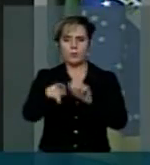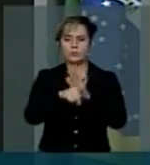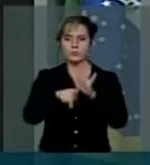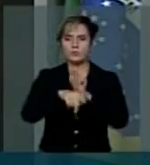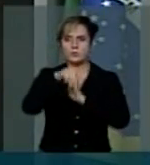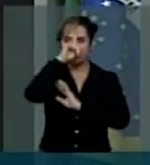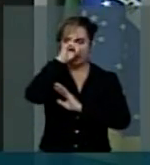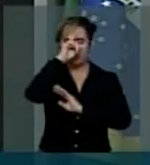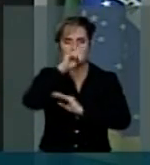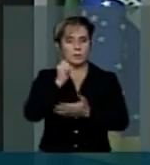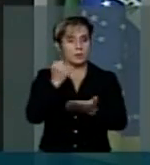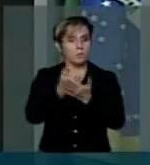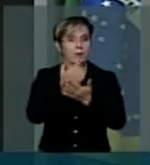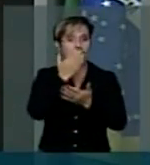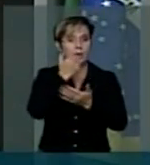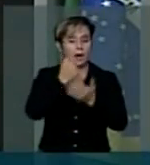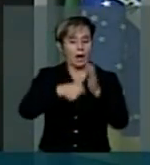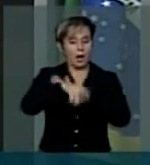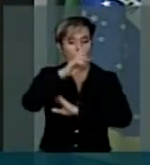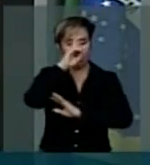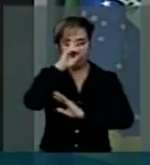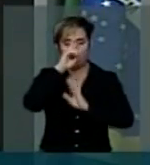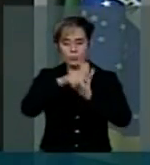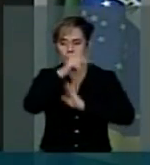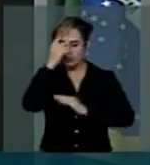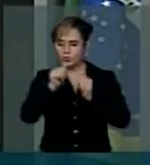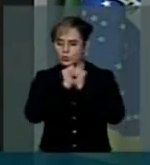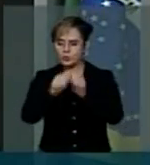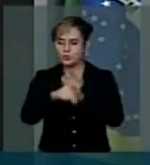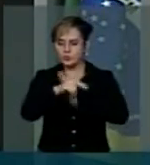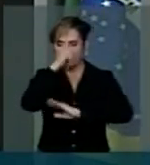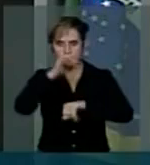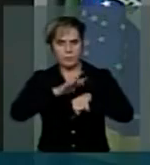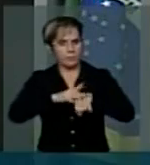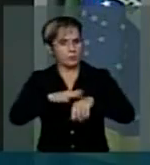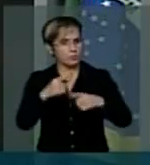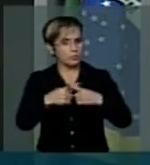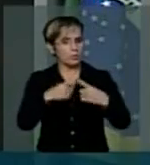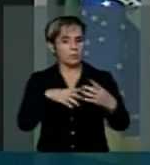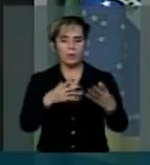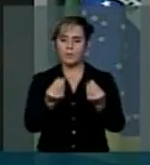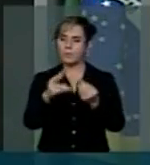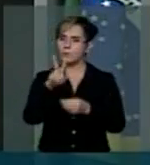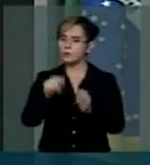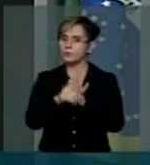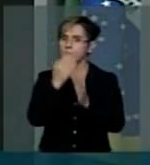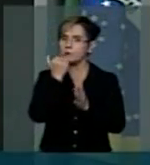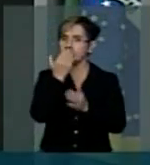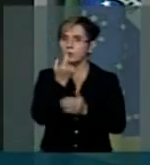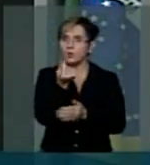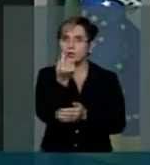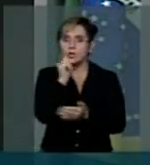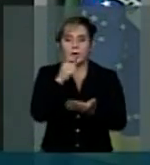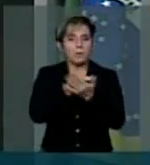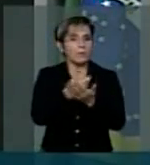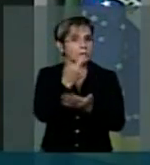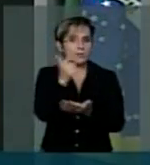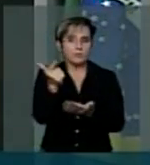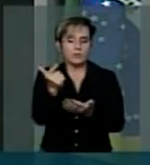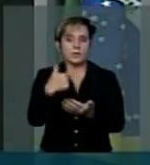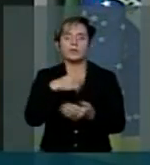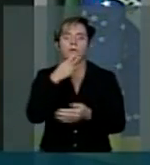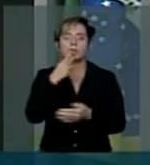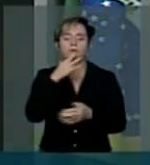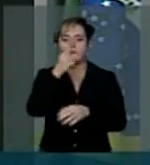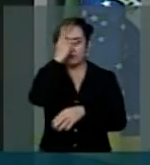ambulância que paga almoço para os acompanhantes doentes que muitas vezes nem dinheiro para almoçar tem. Eu conheço o motorista de